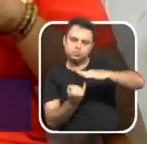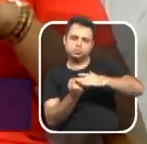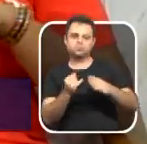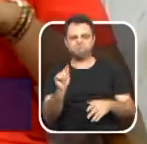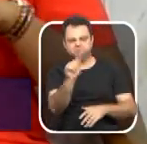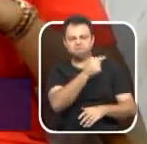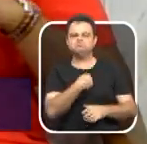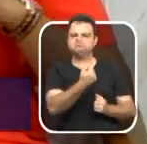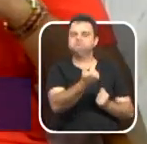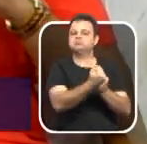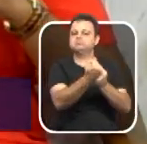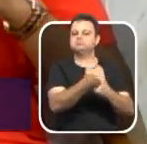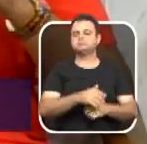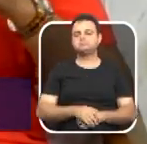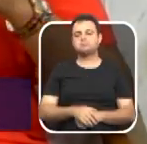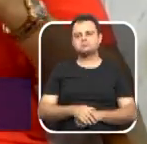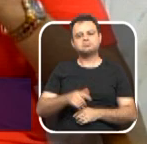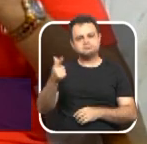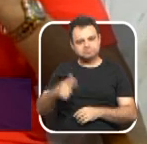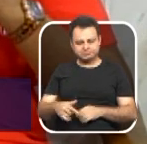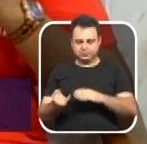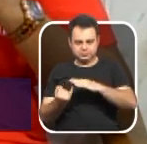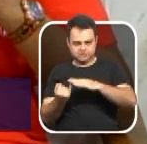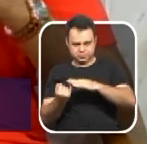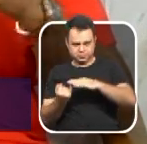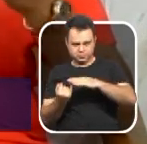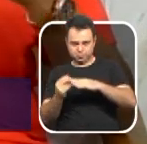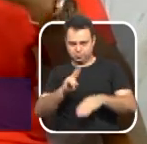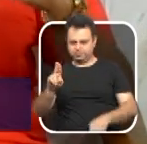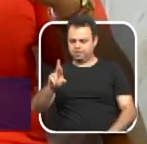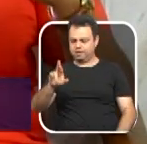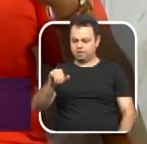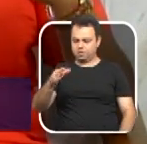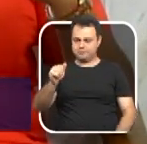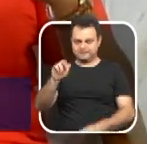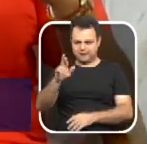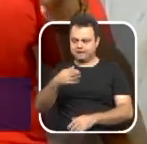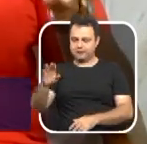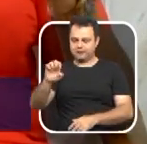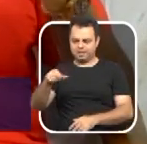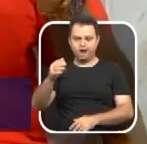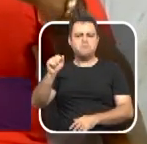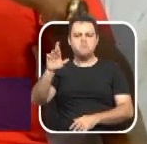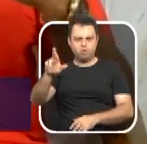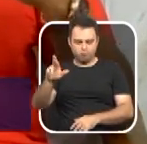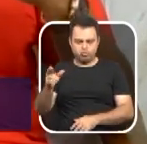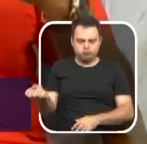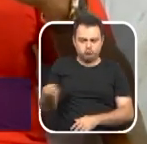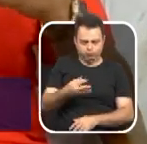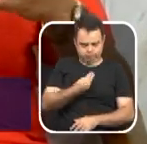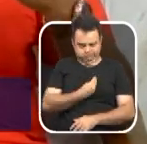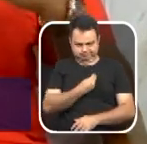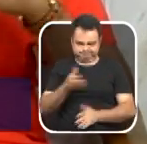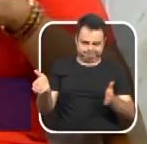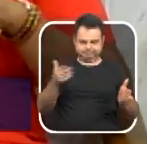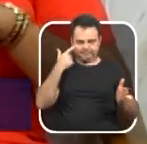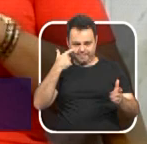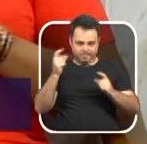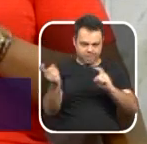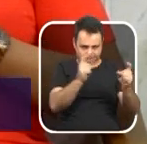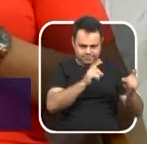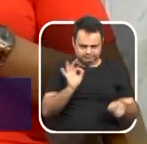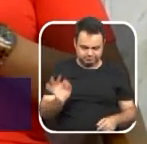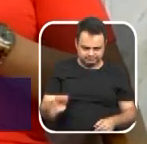né? Então, é assim, o Instituto Recomeçar em Amor, ele veio, né, por indicação, por ver o trabalho do